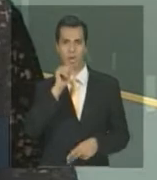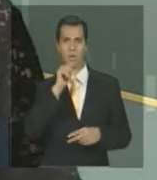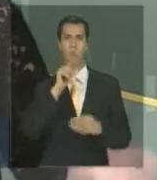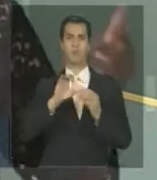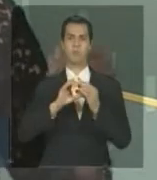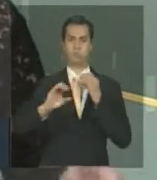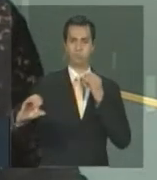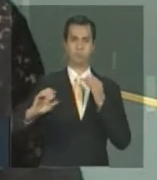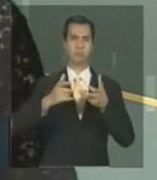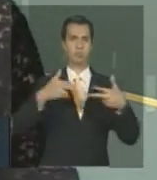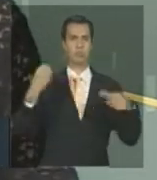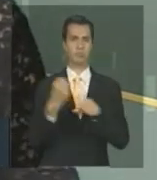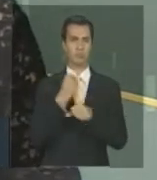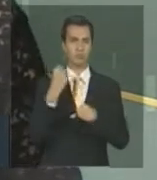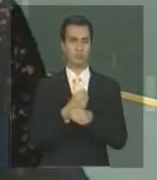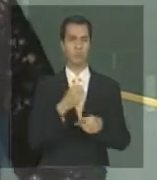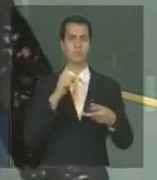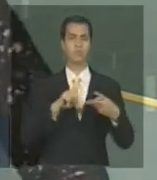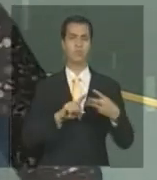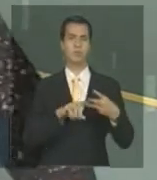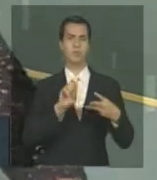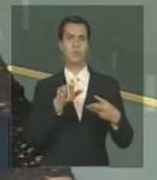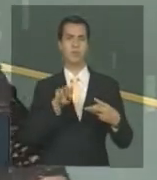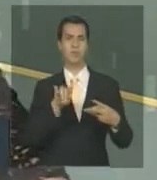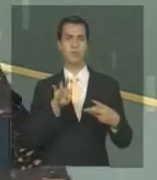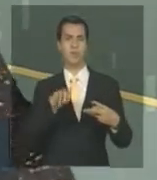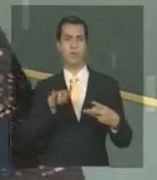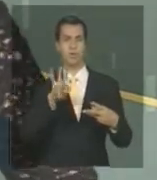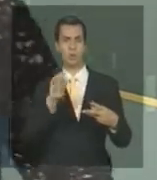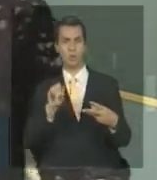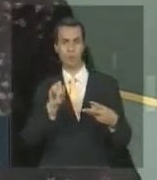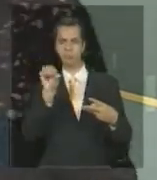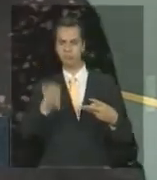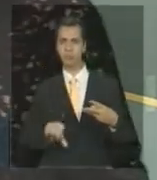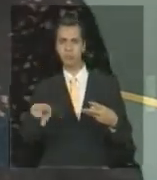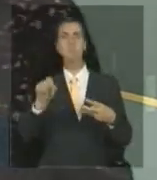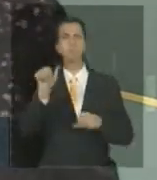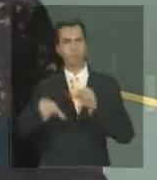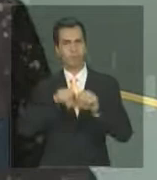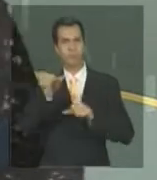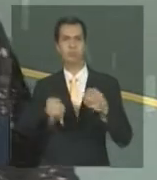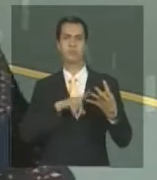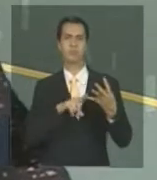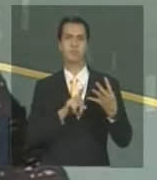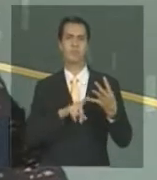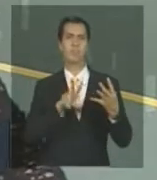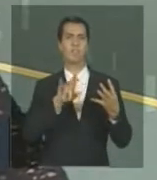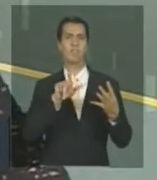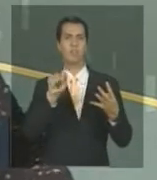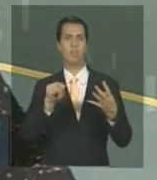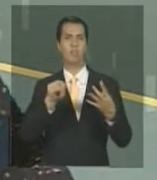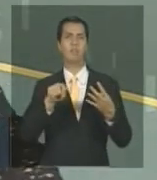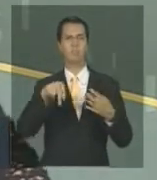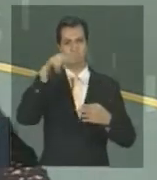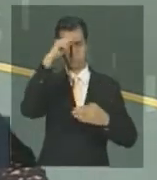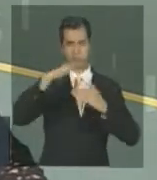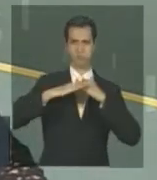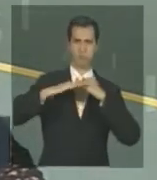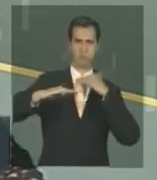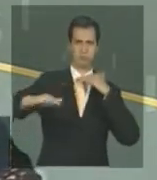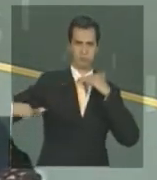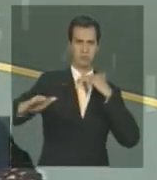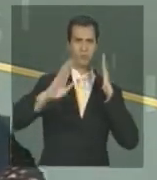água, urbanização de assentamentos precários, pavimentação de vilas urbanas, de vias